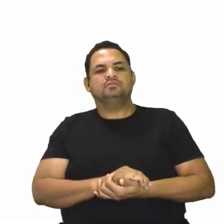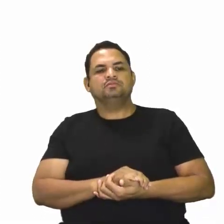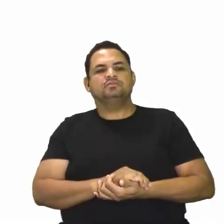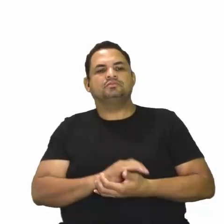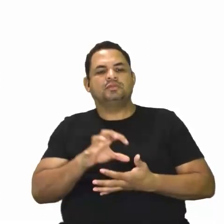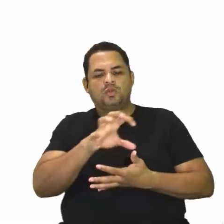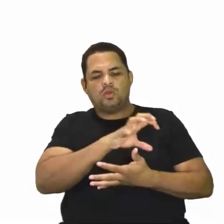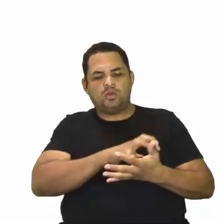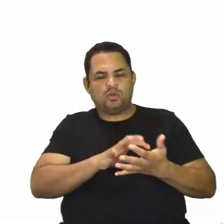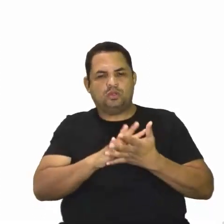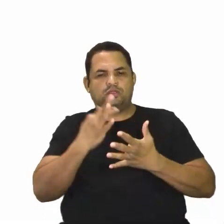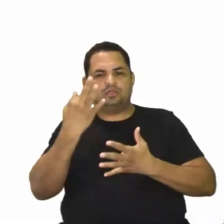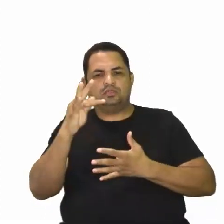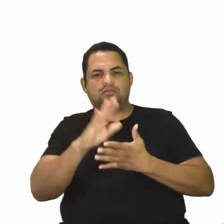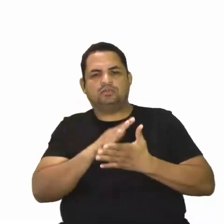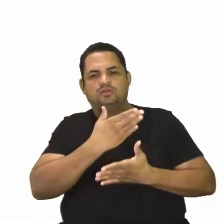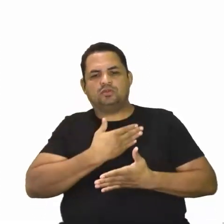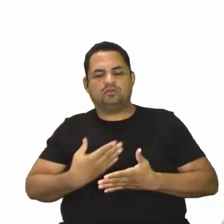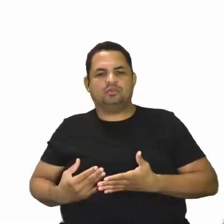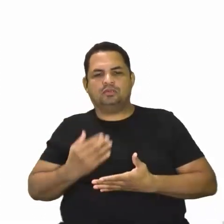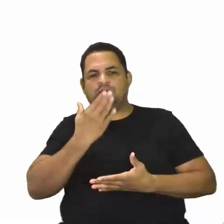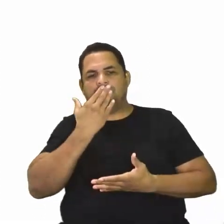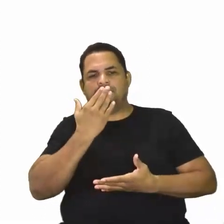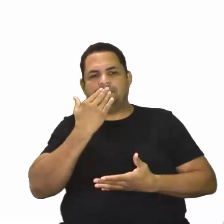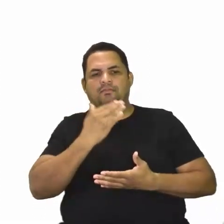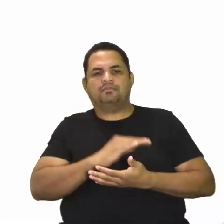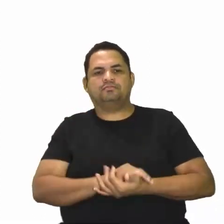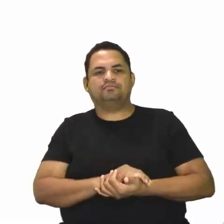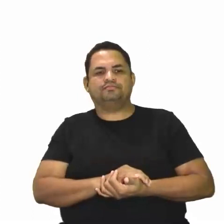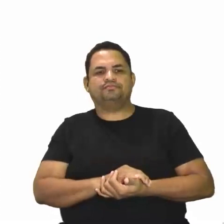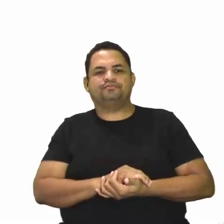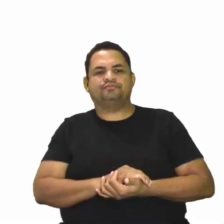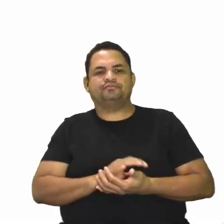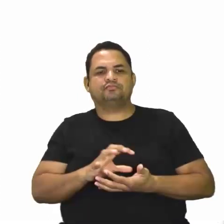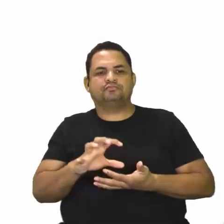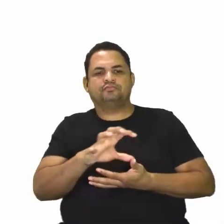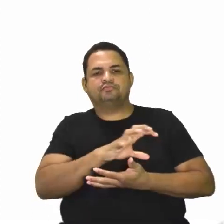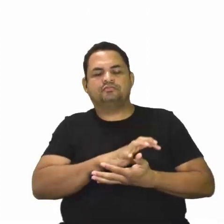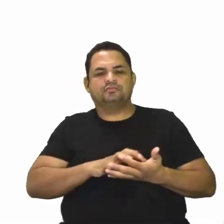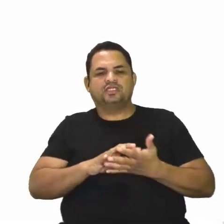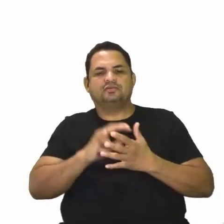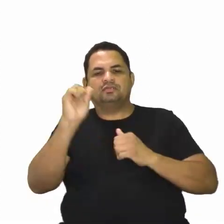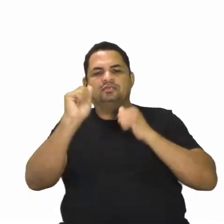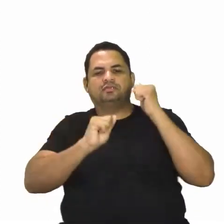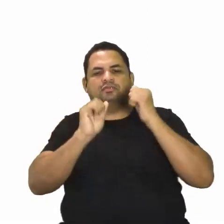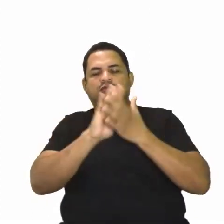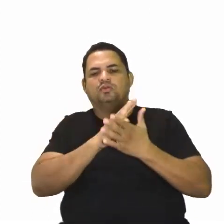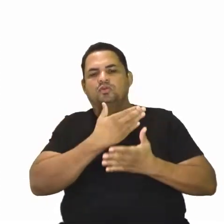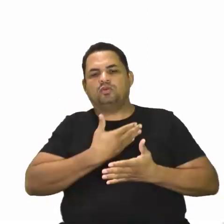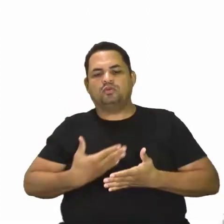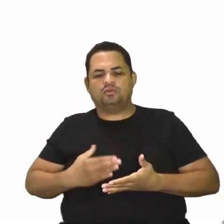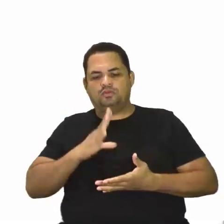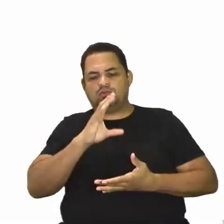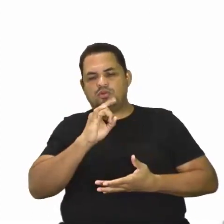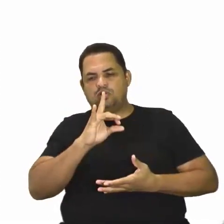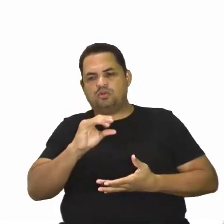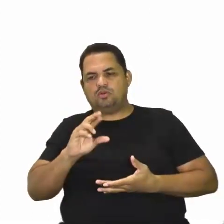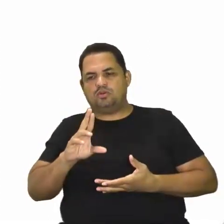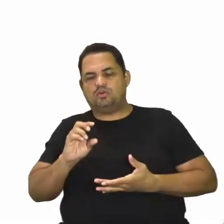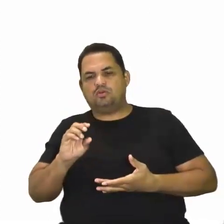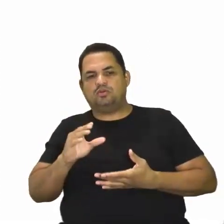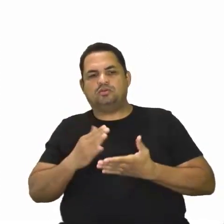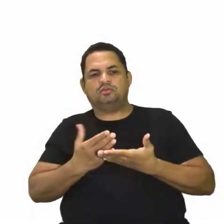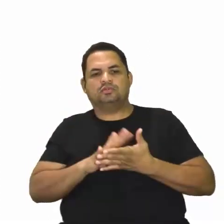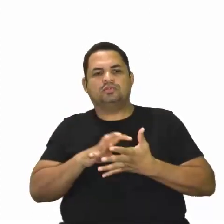a Revolução Francesa e o governo José Sarney, o da Revolução Industrial e o governo Collor de Mello, o